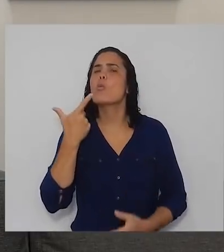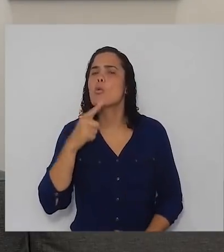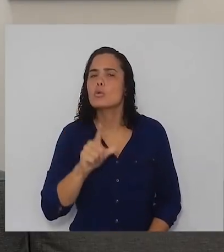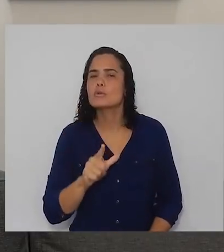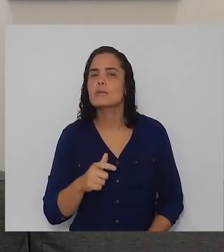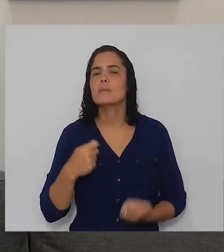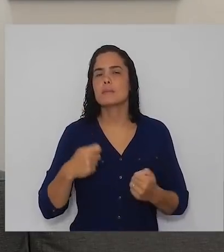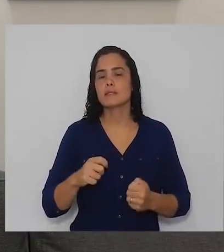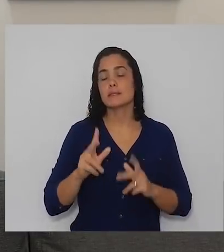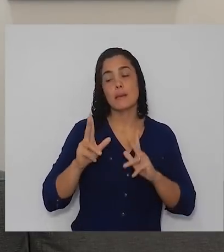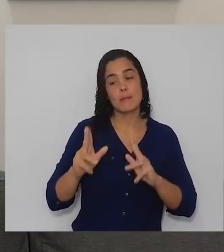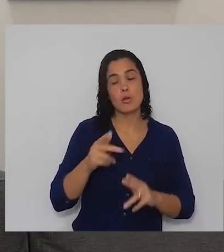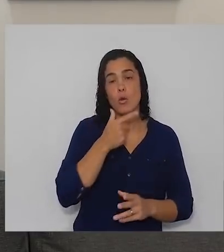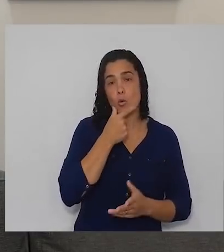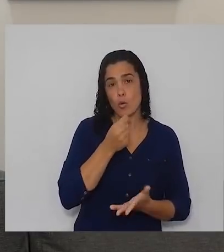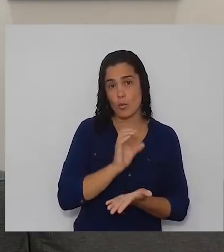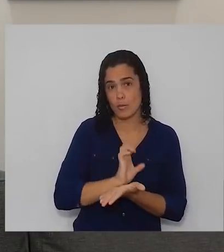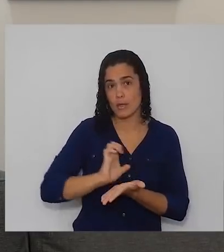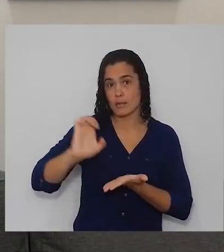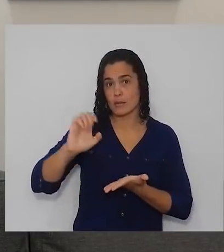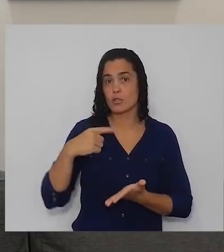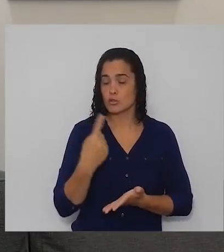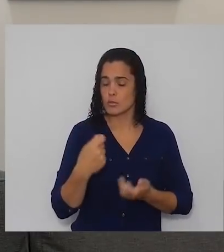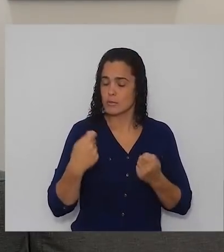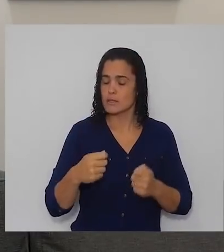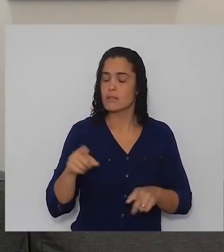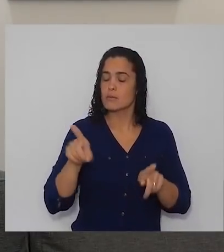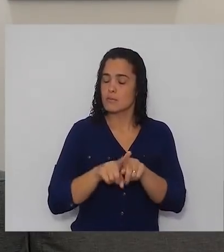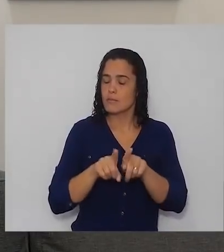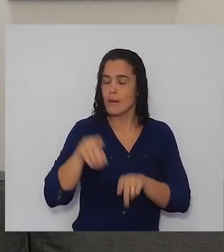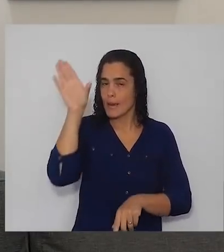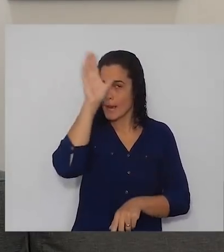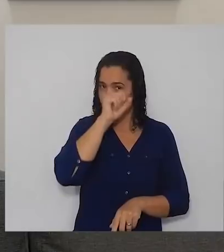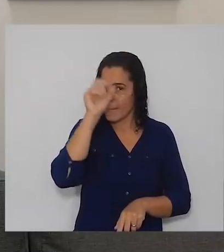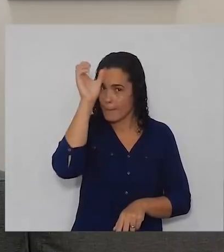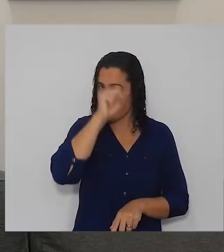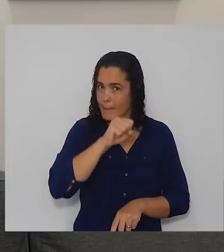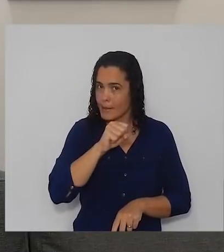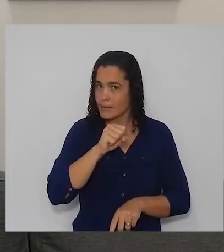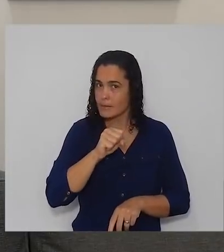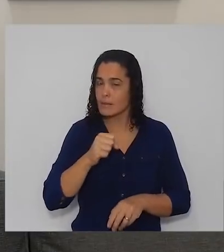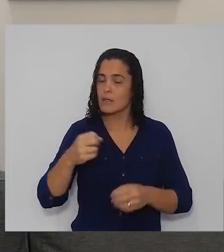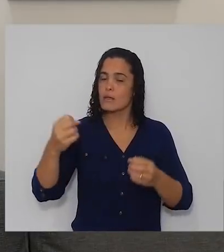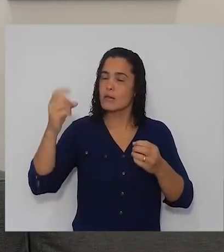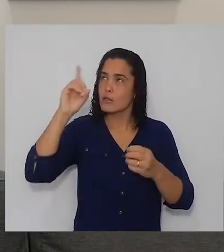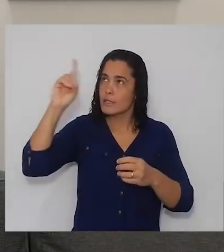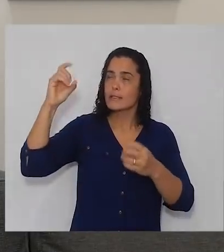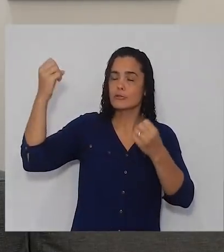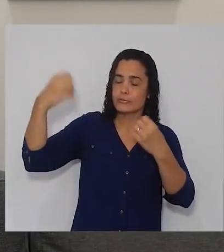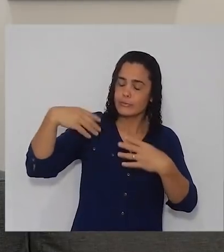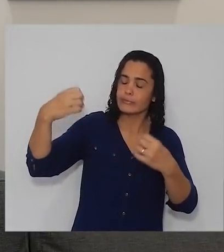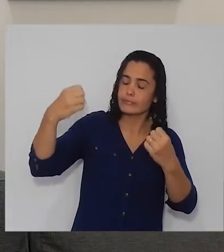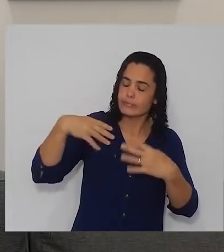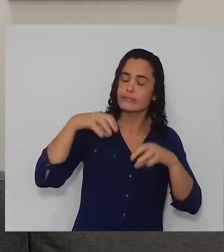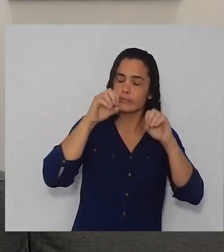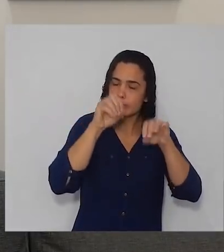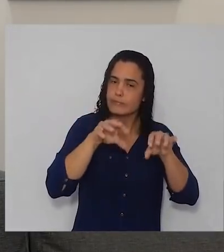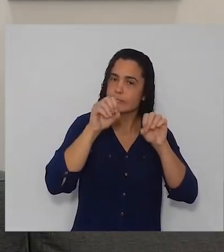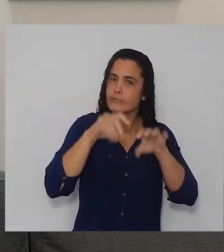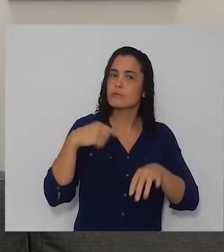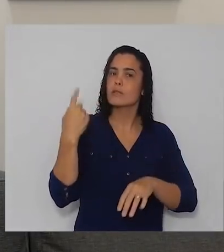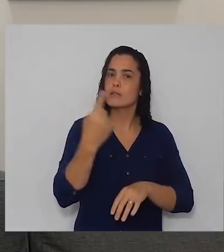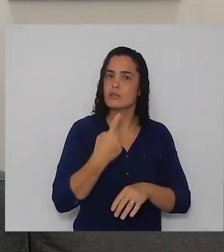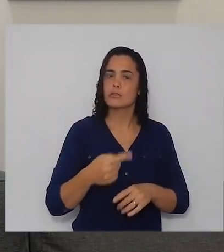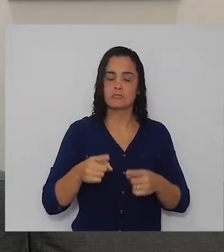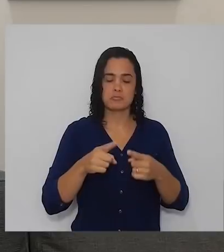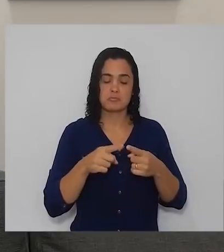nós entramos. Para isso, é necessário que, como foi com Elias, nós também aprendamos as lições